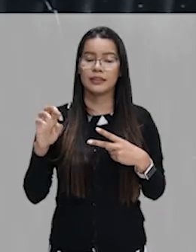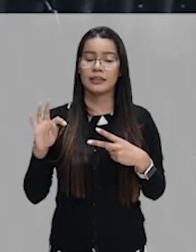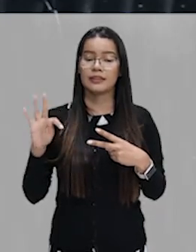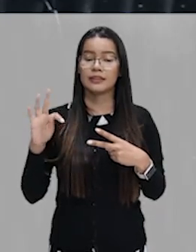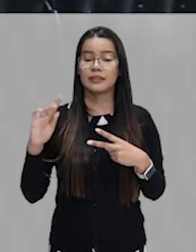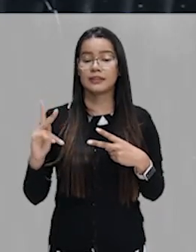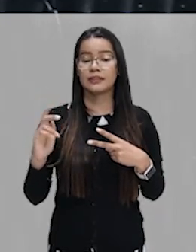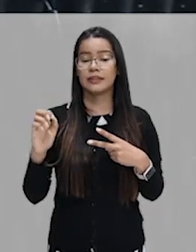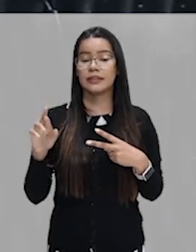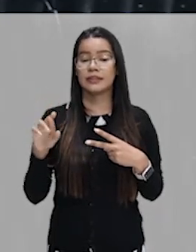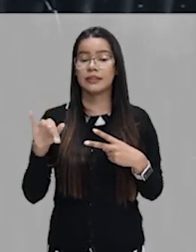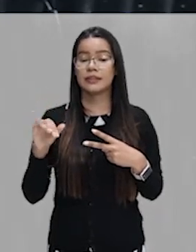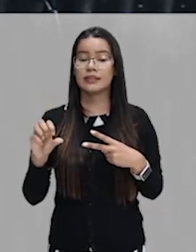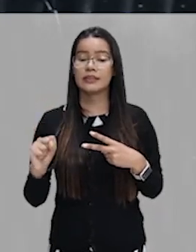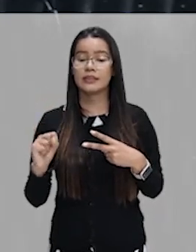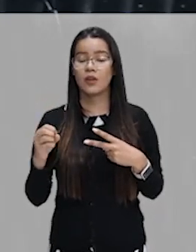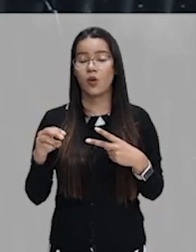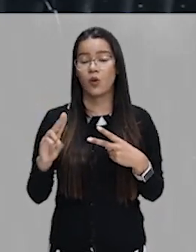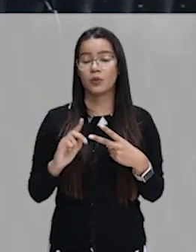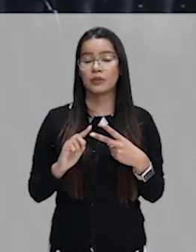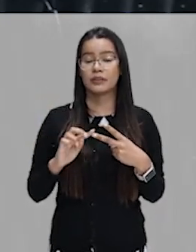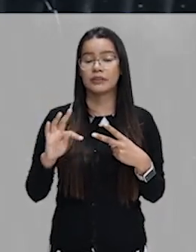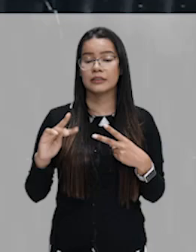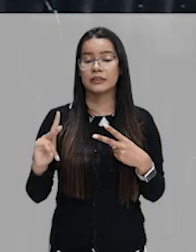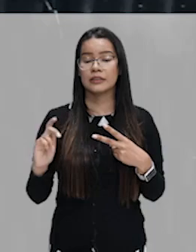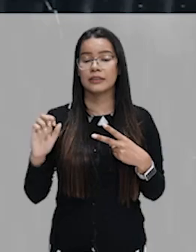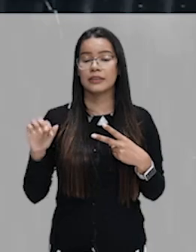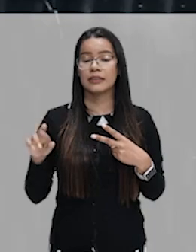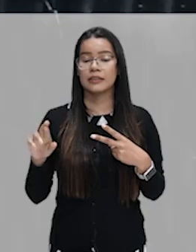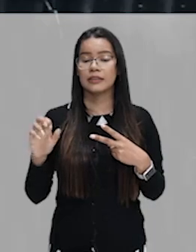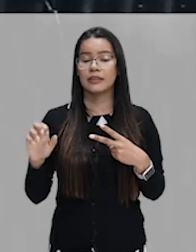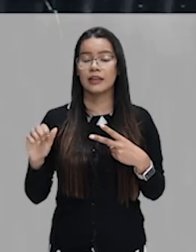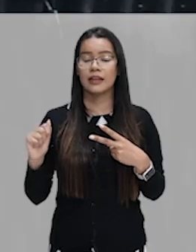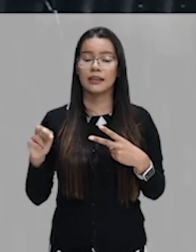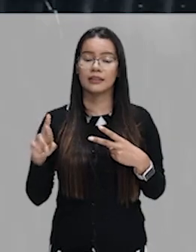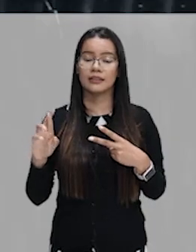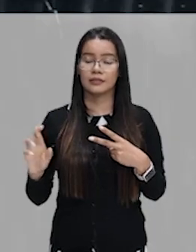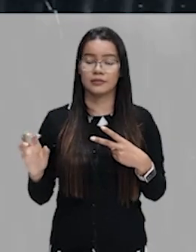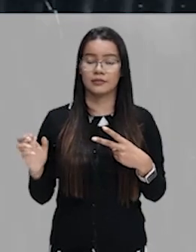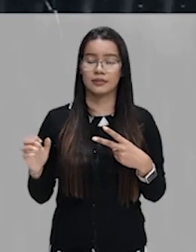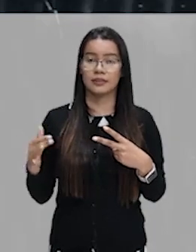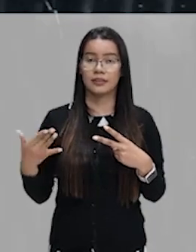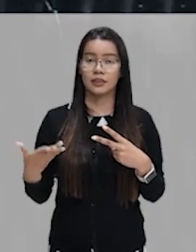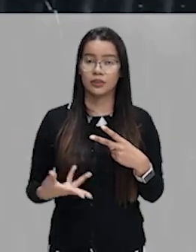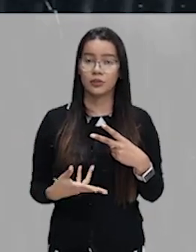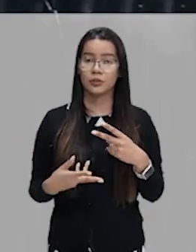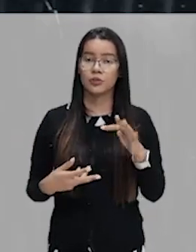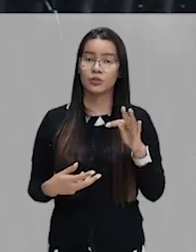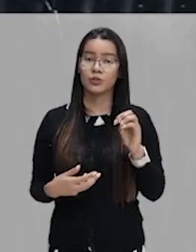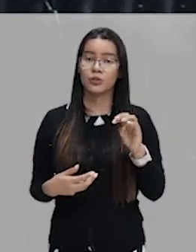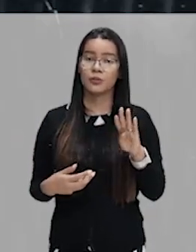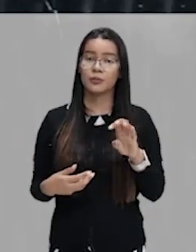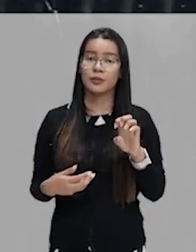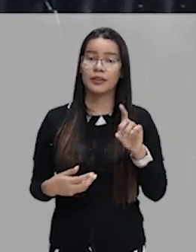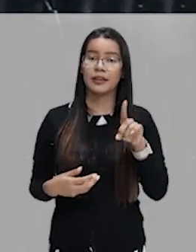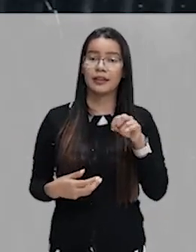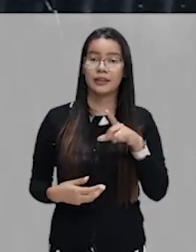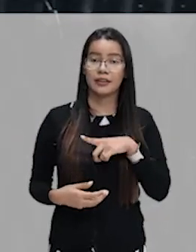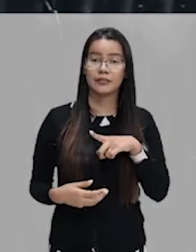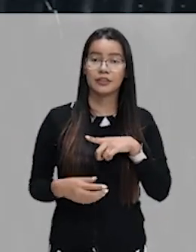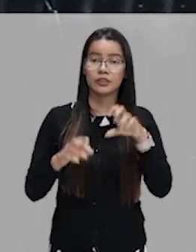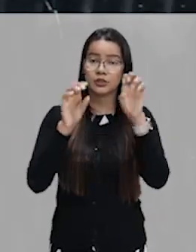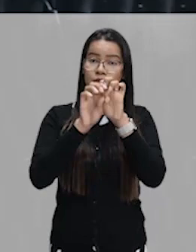falei para vocês. Ó. There to be é o verbo haver na sua estrutura do infinitivo, sem